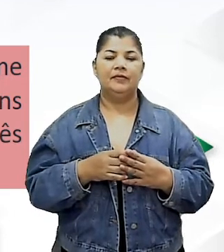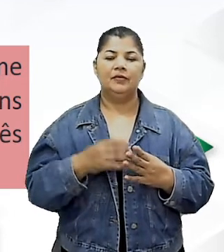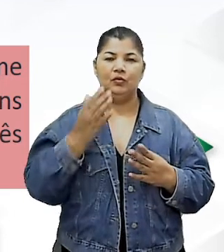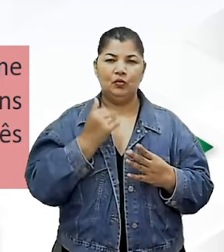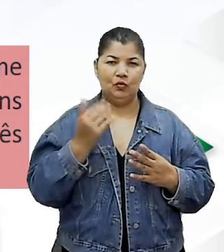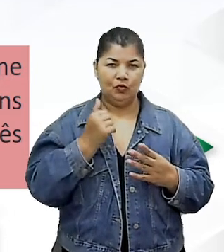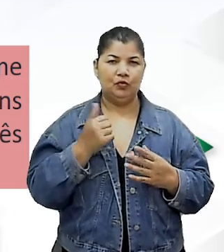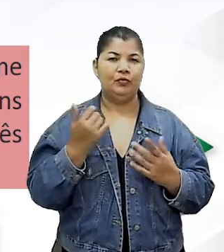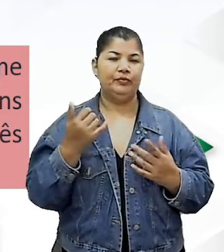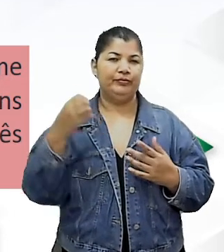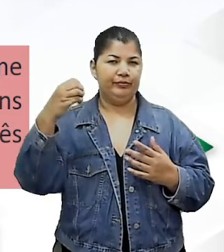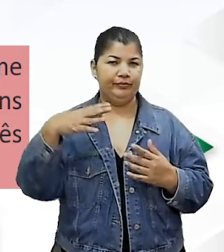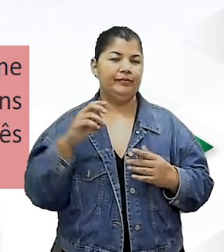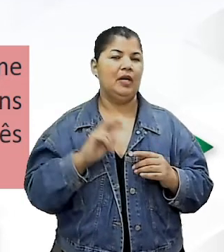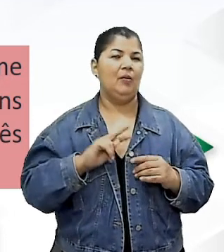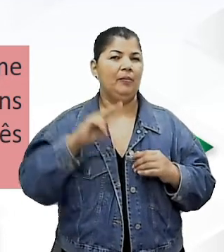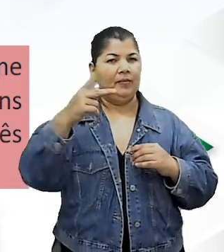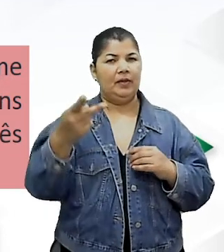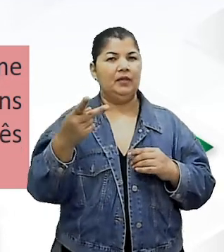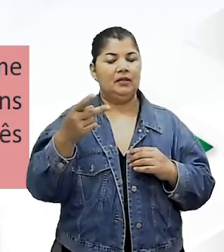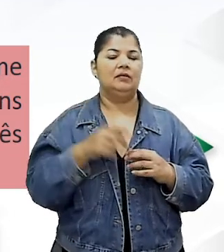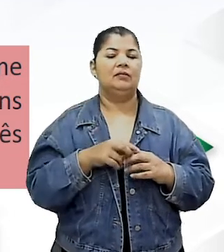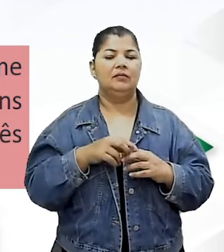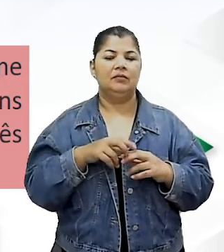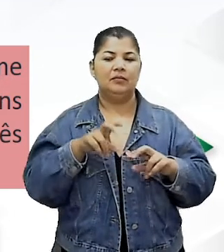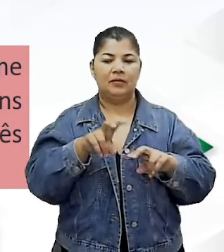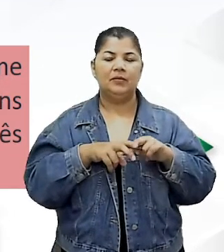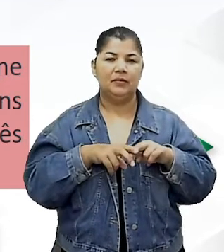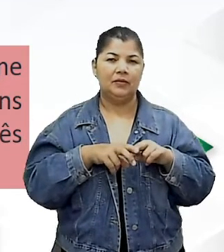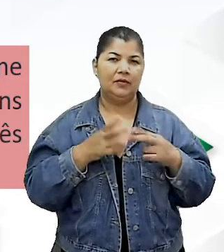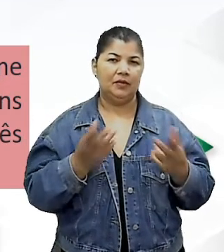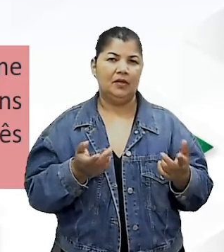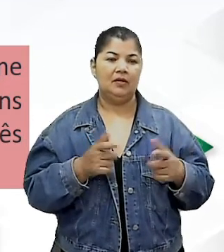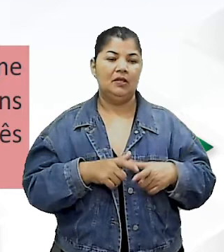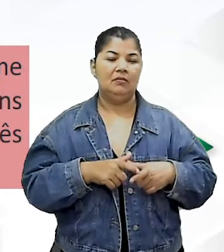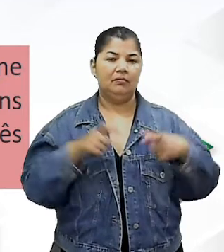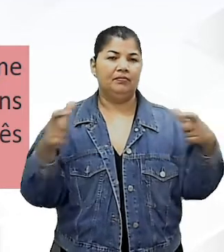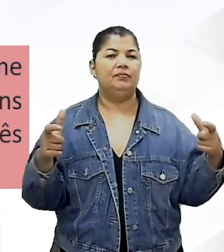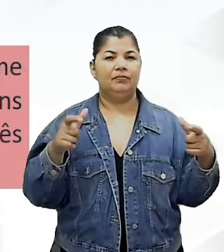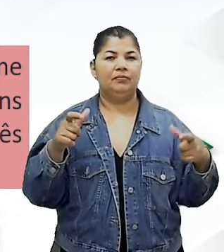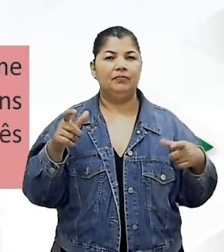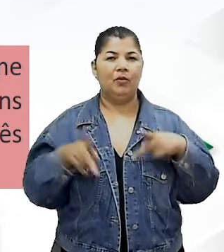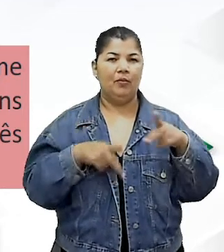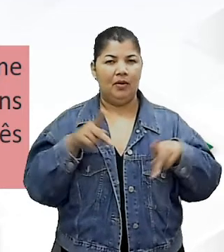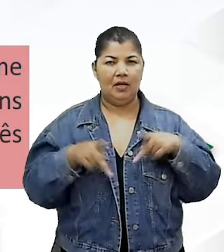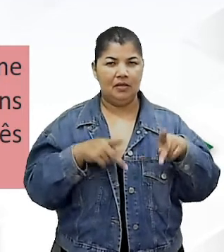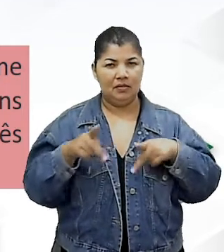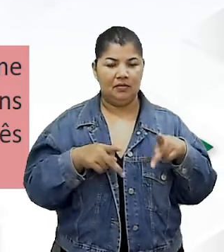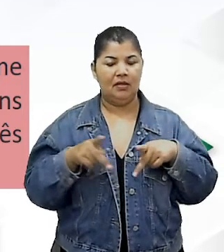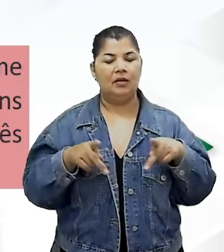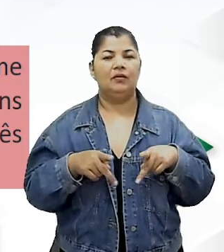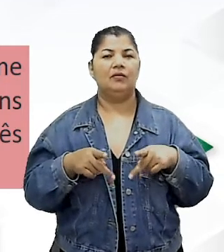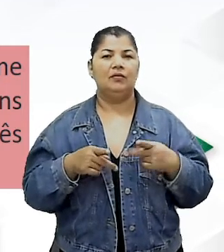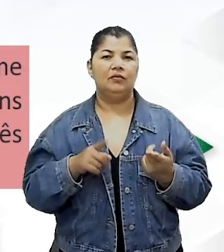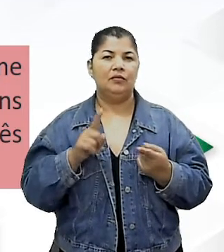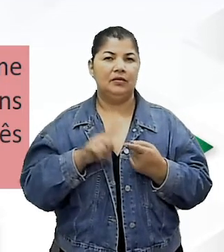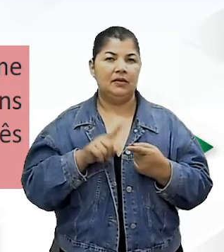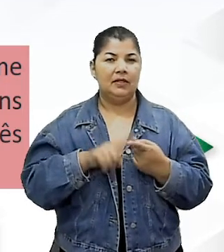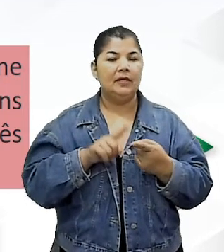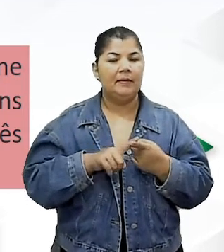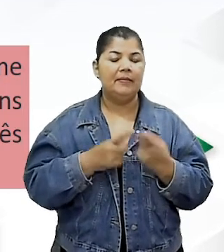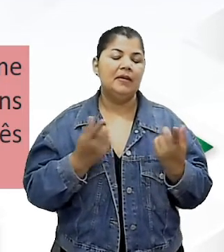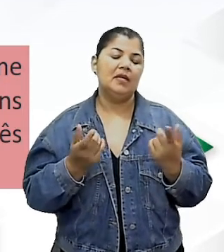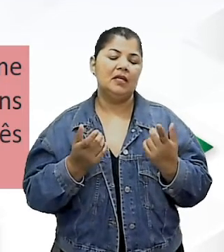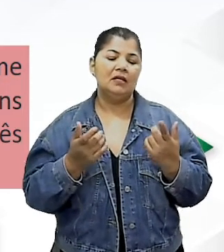a tendência a aumentar pela o crescimento populacional e, claro, o acesso a